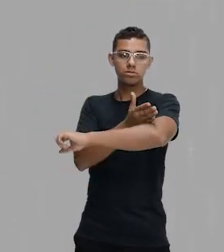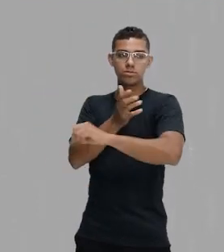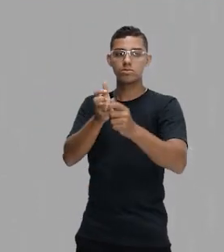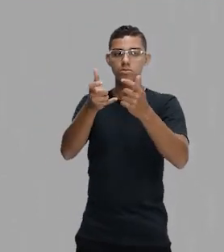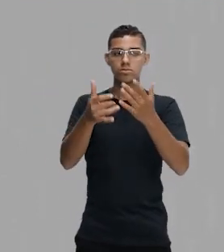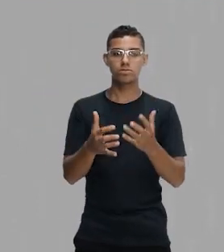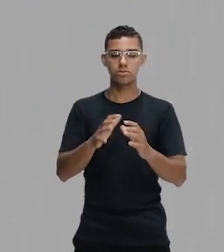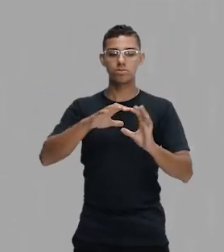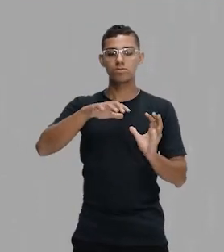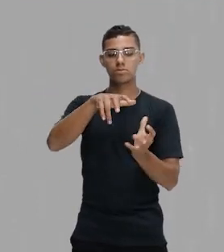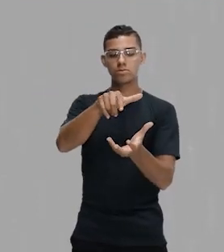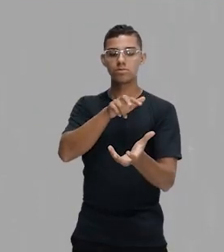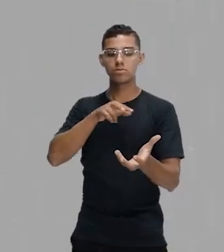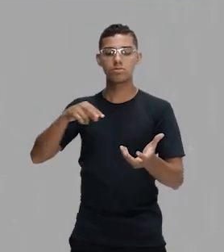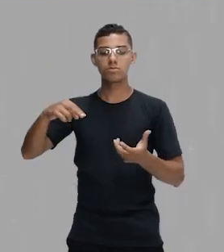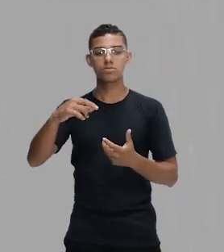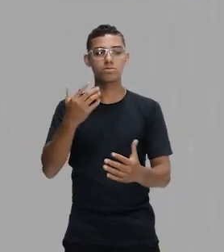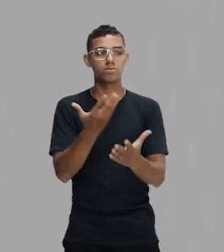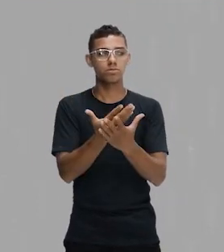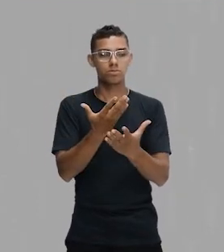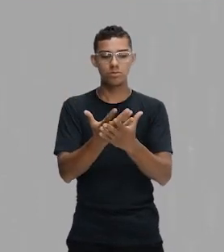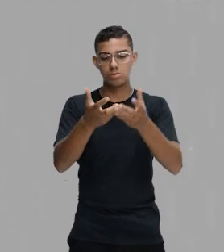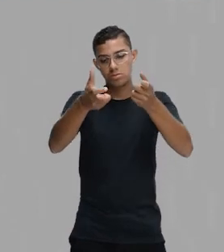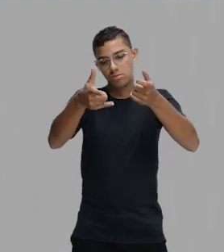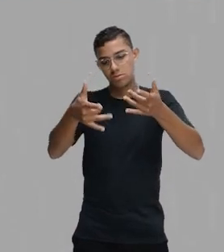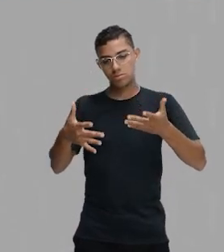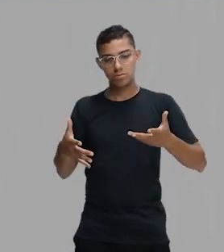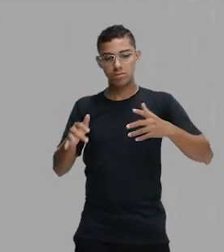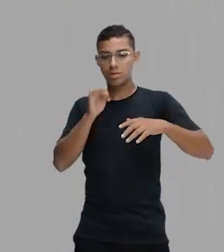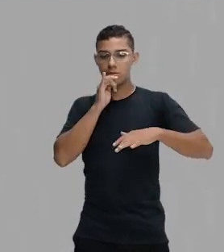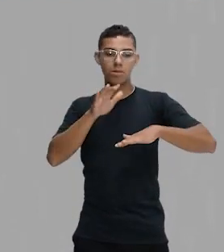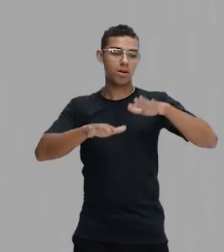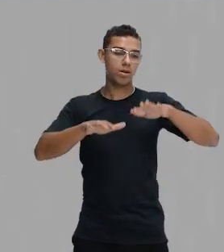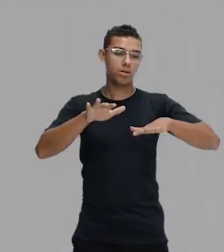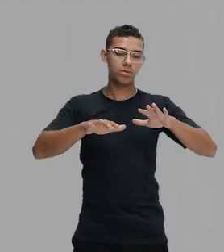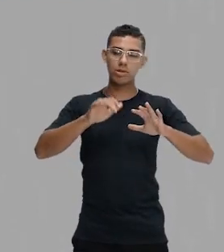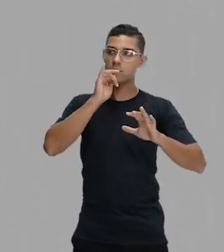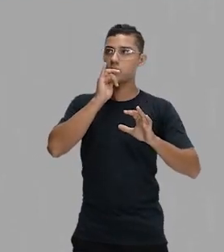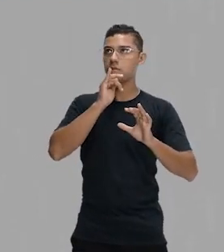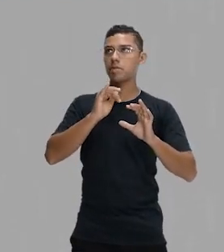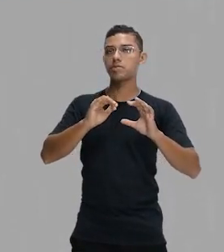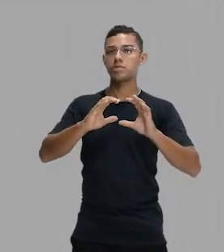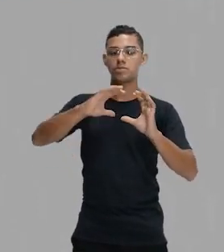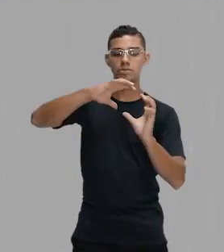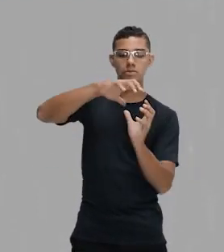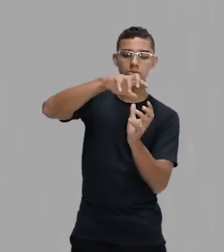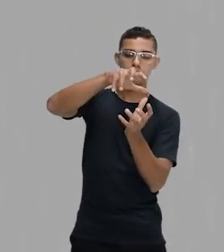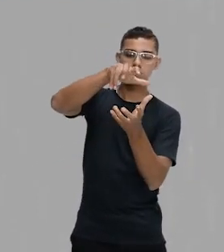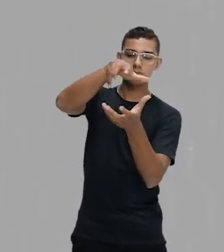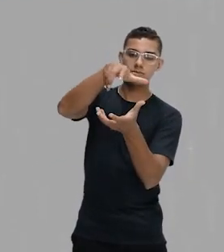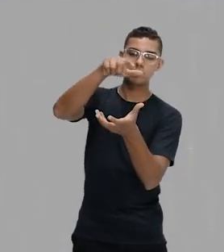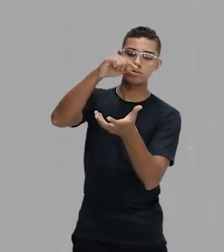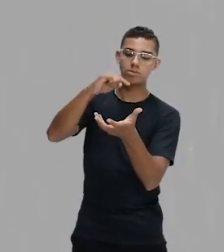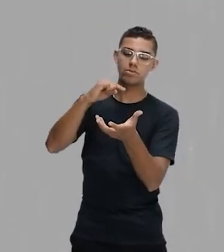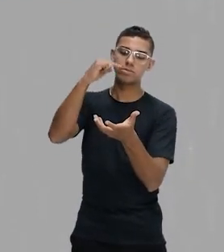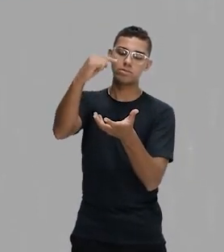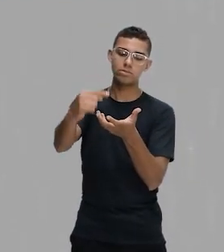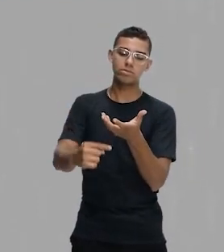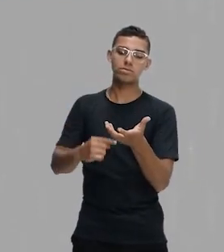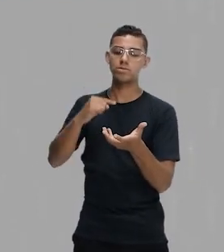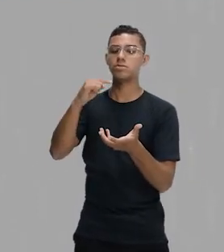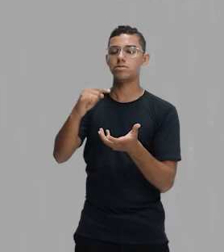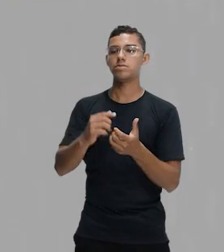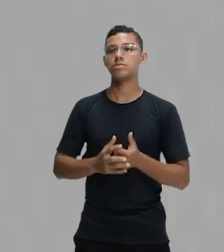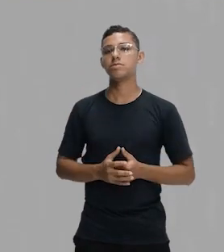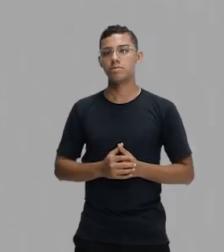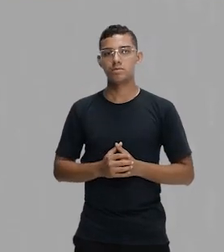Terra. Então, tem estudos justamente sobre a questão da Terra ser esférica, né? O próximo disso vem já da Grécia Antiga.